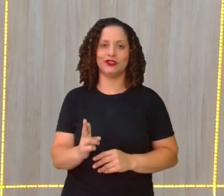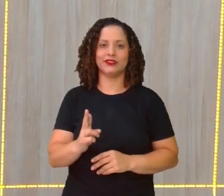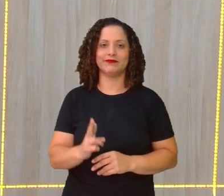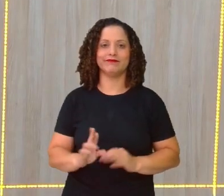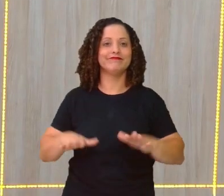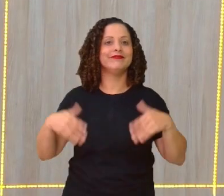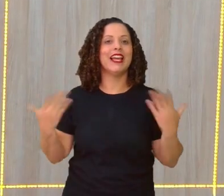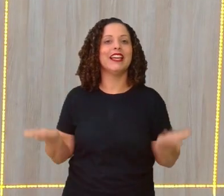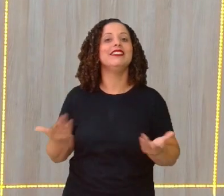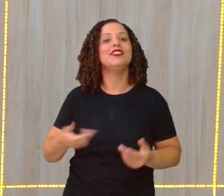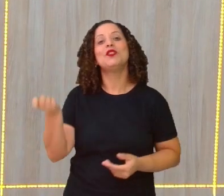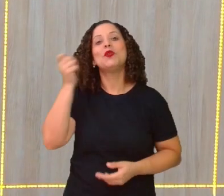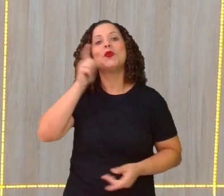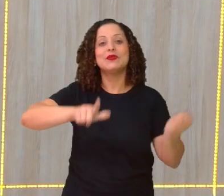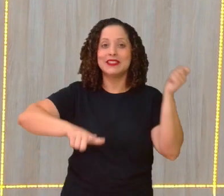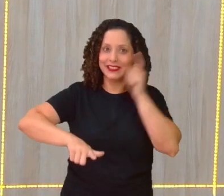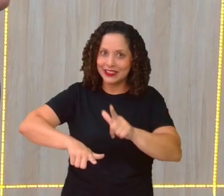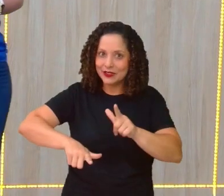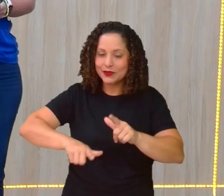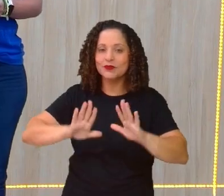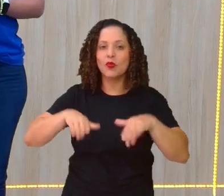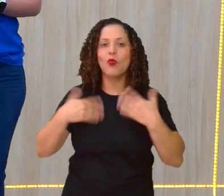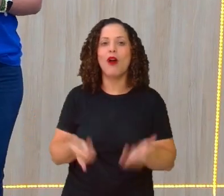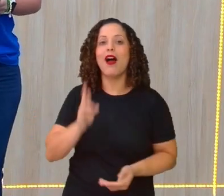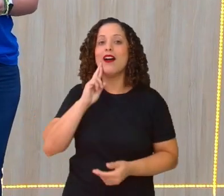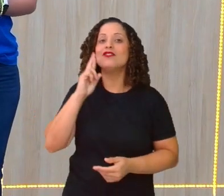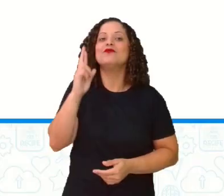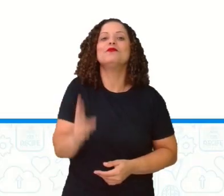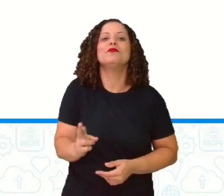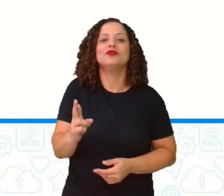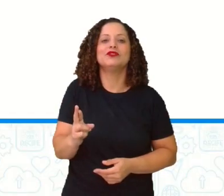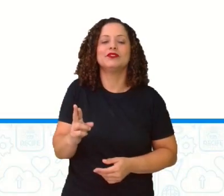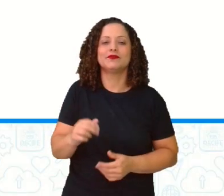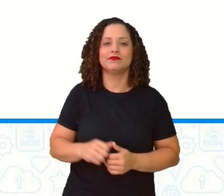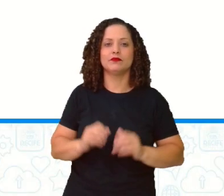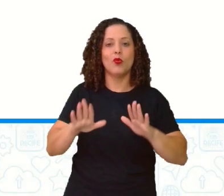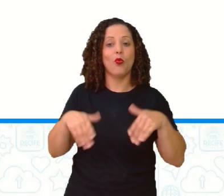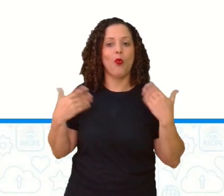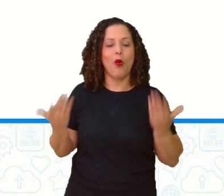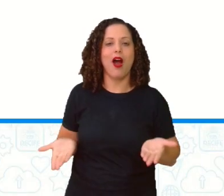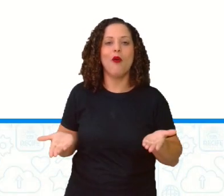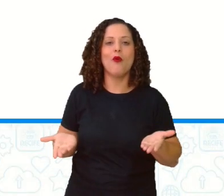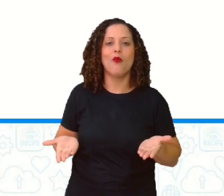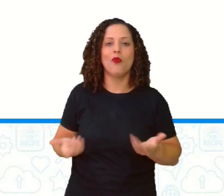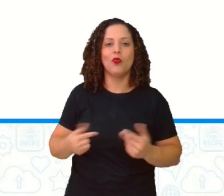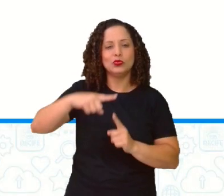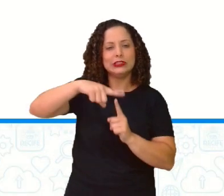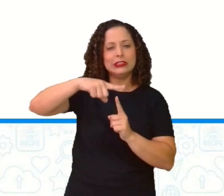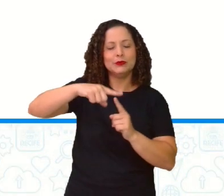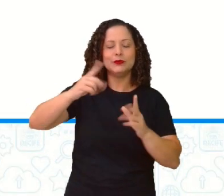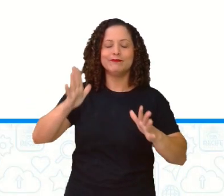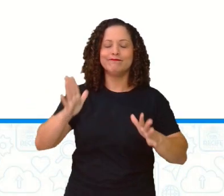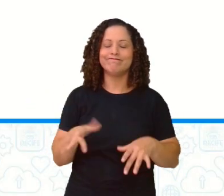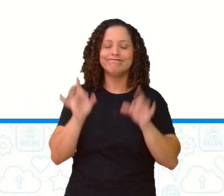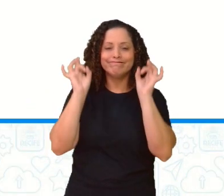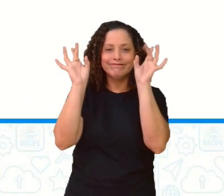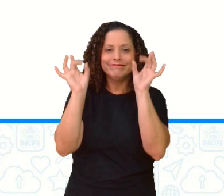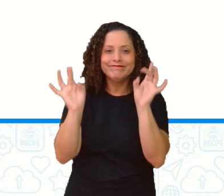já conseguiu encontrar qual a resposta? Qual o lazer preferido